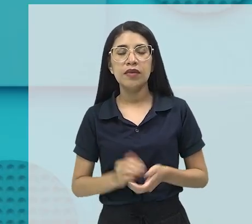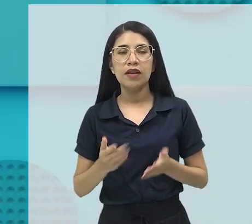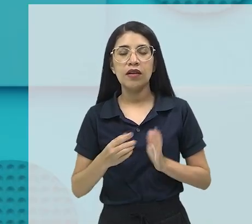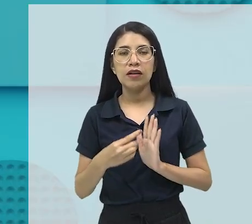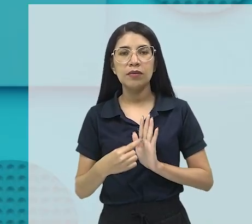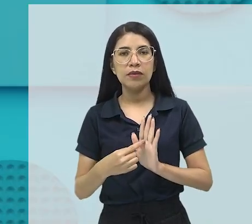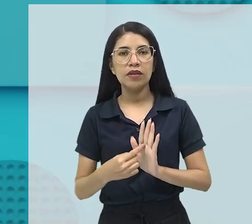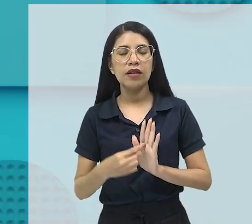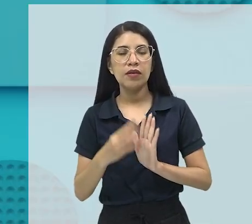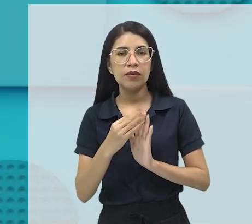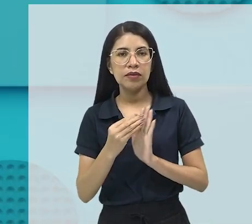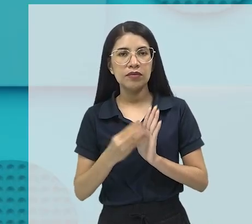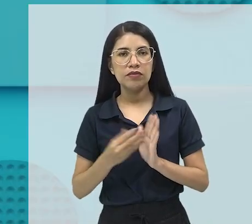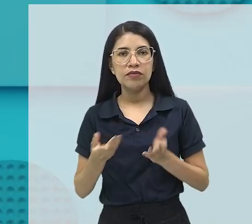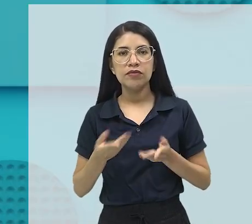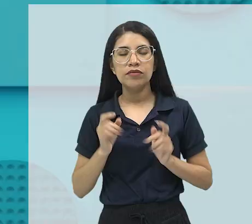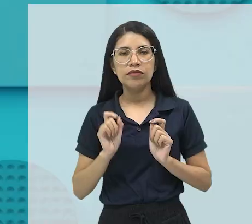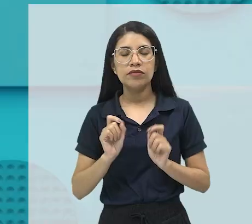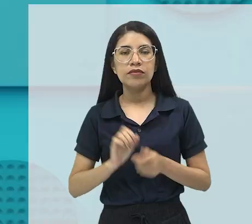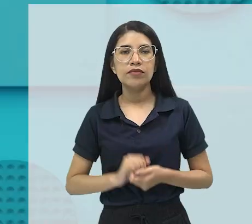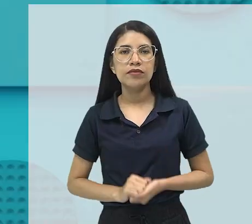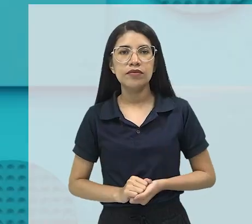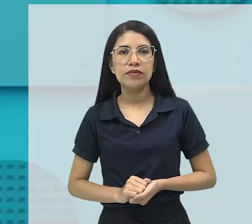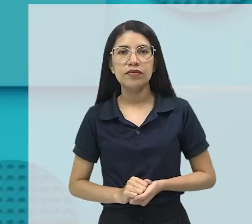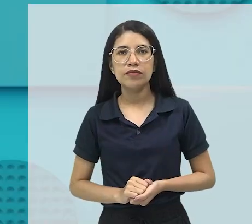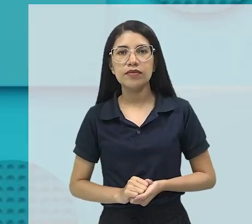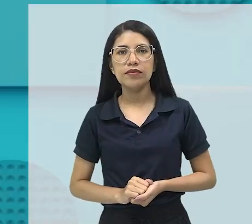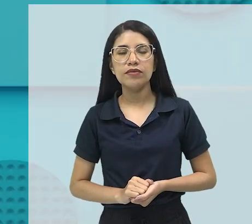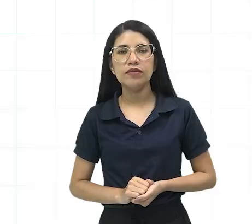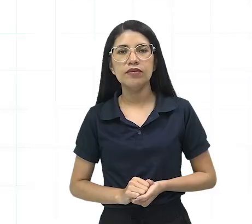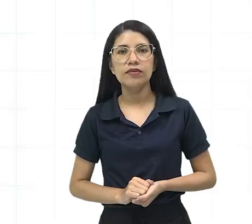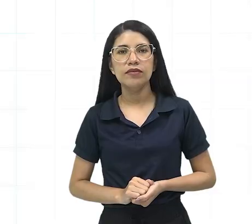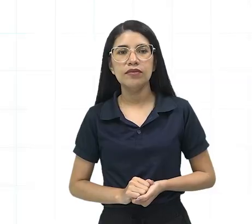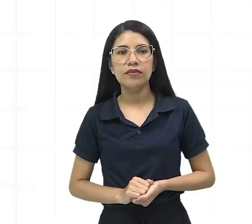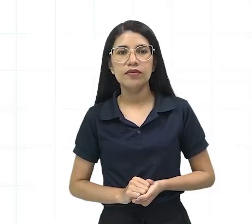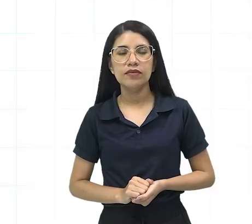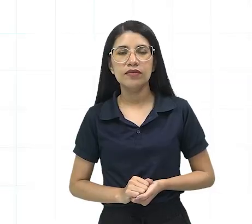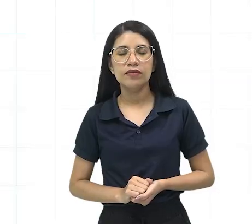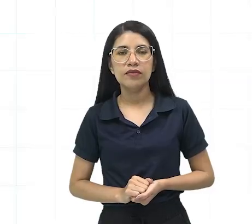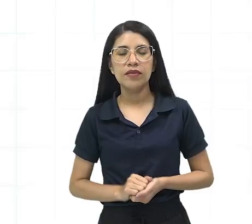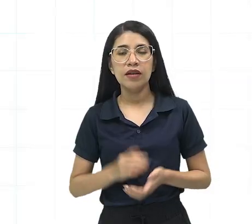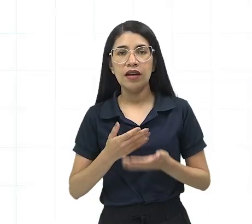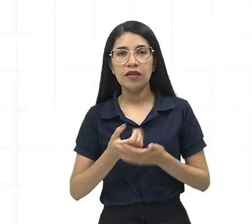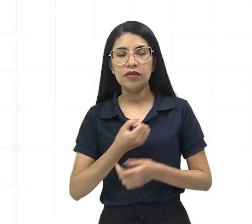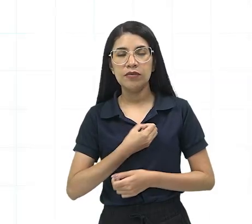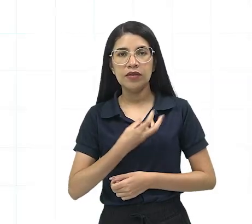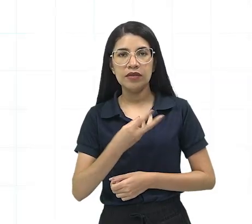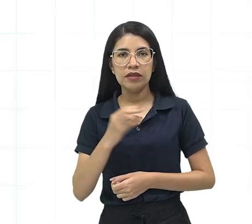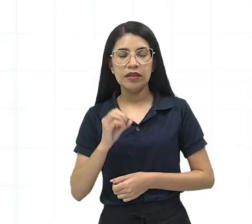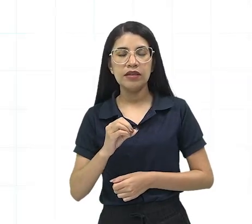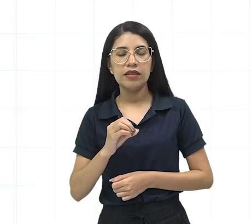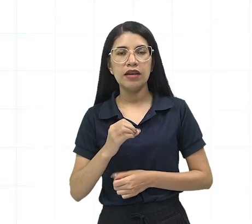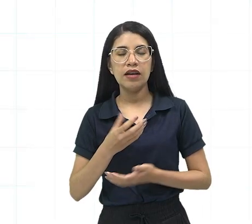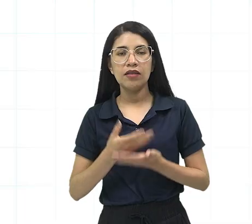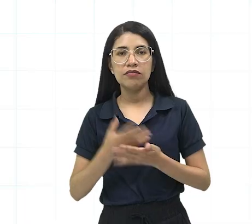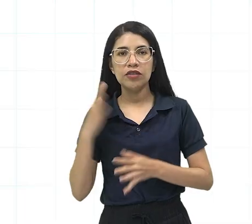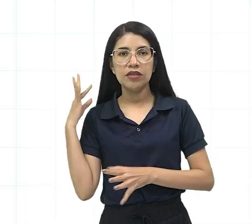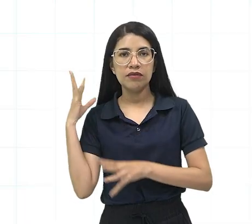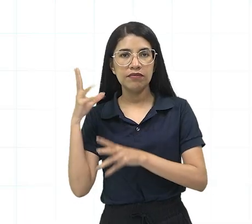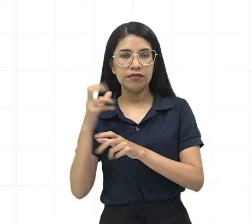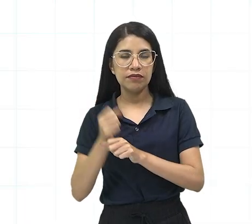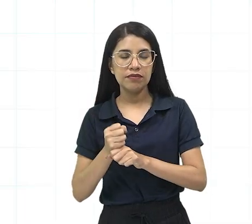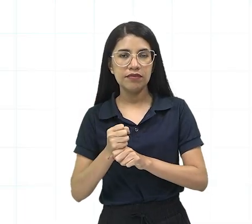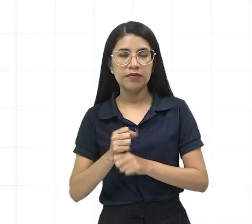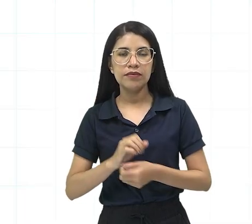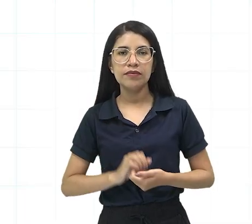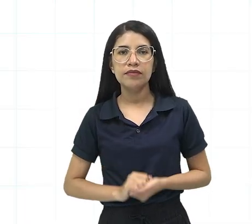vamos checar o nosso objeto de conhecimento de hoje. Então, a aula de número 30 é uma aula de revisão